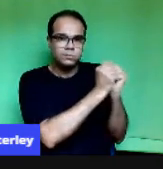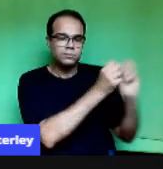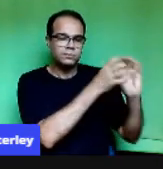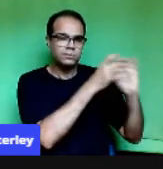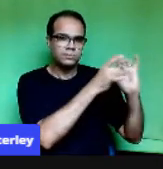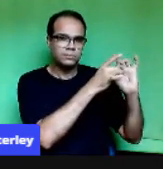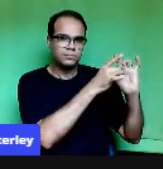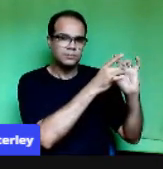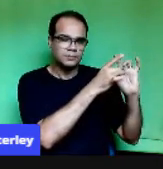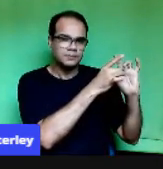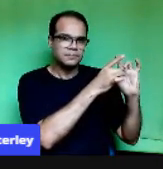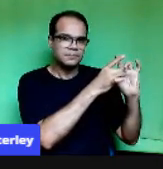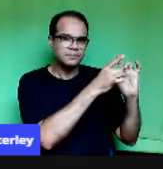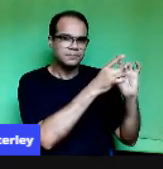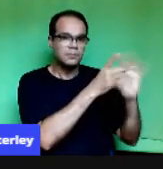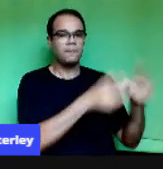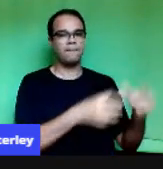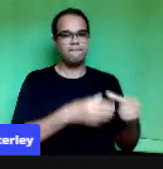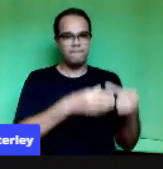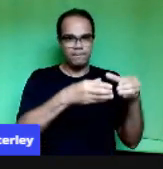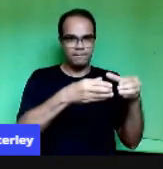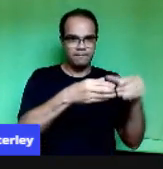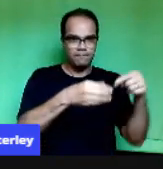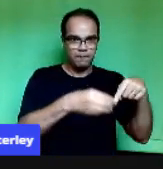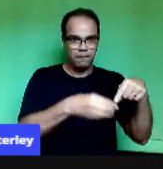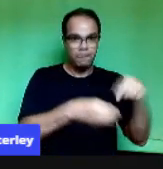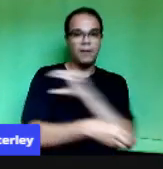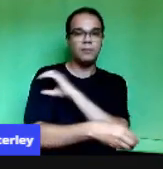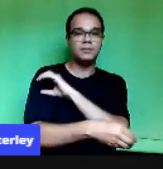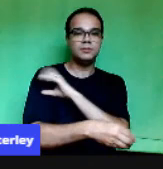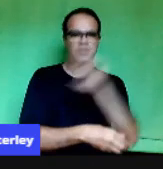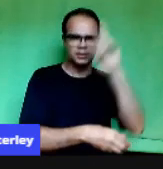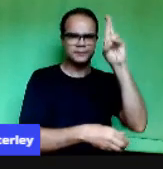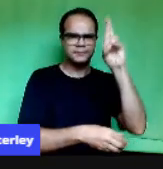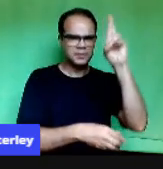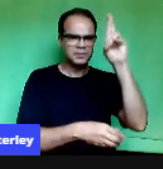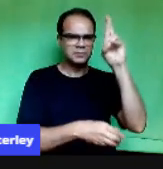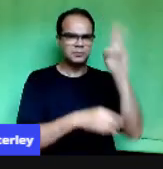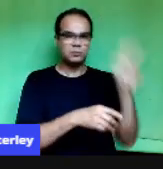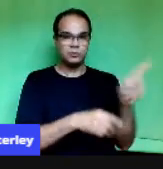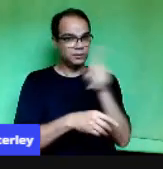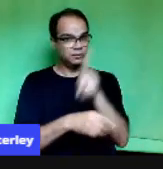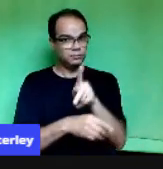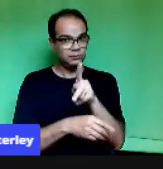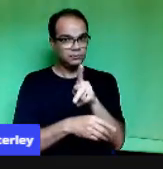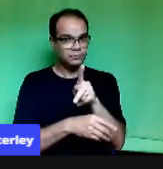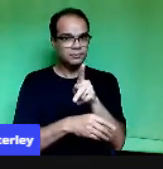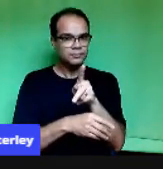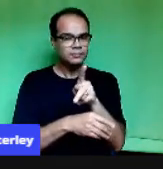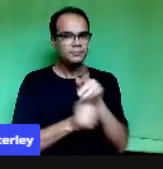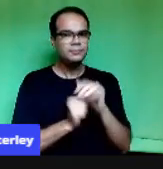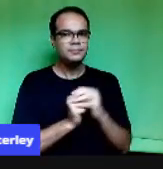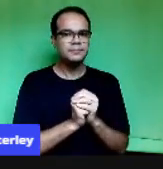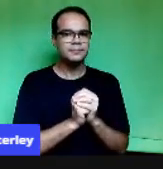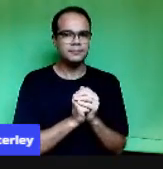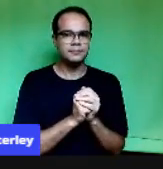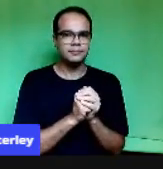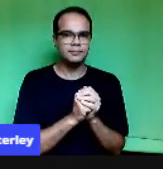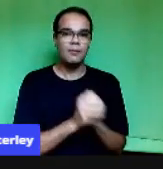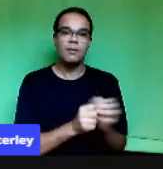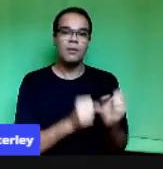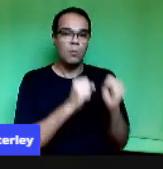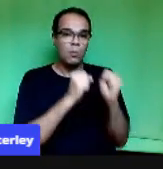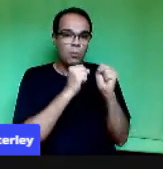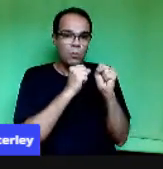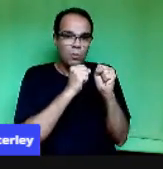o gestor, né, da escola, assim como os professores, eles podem